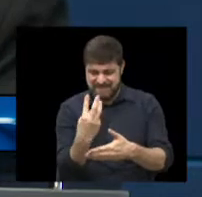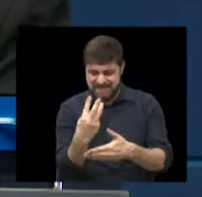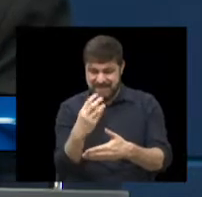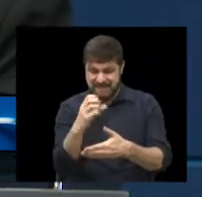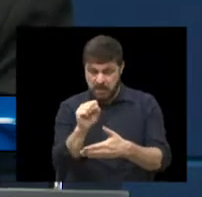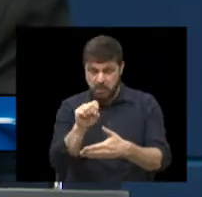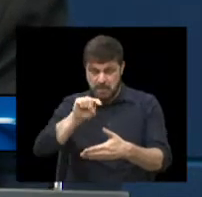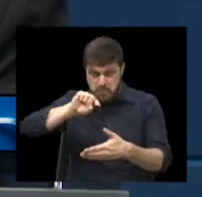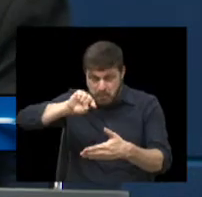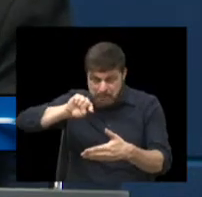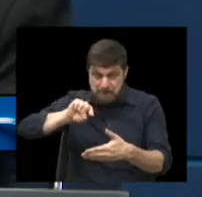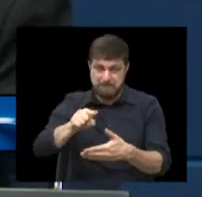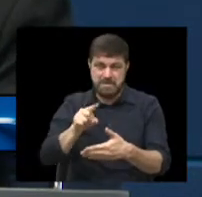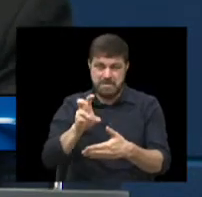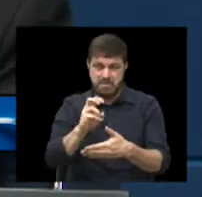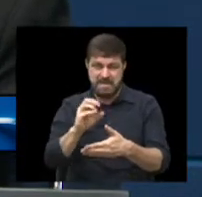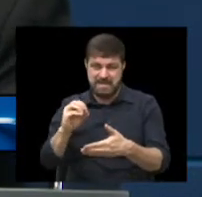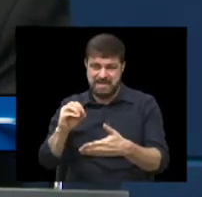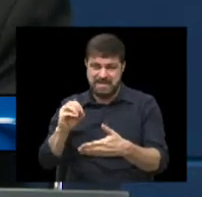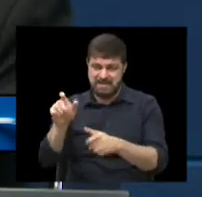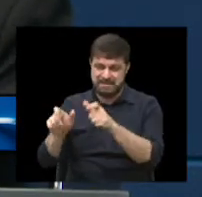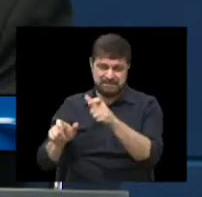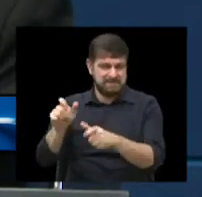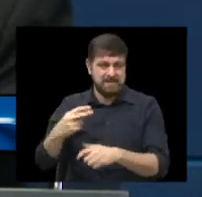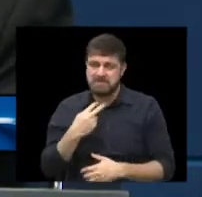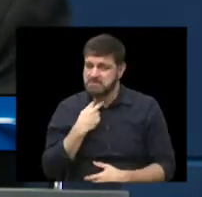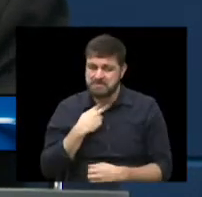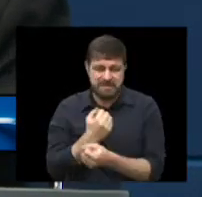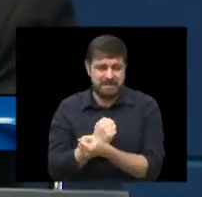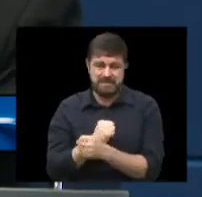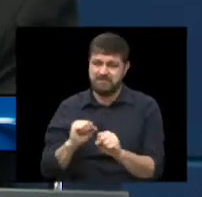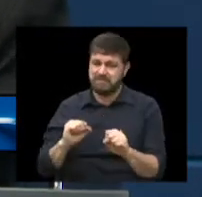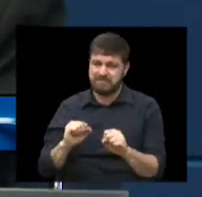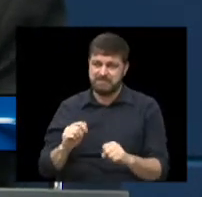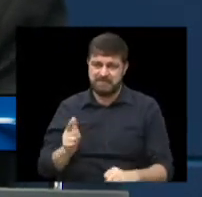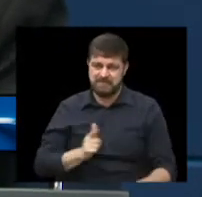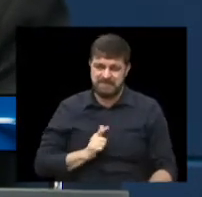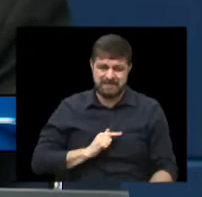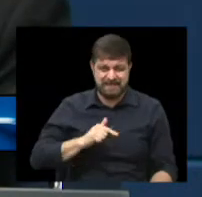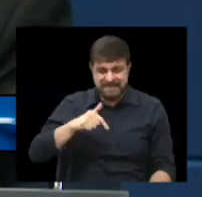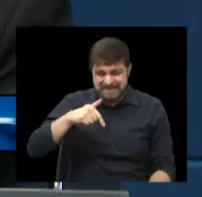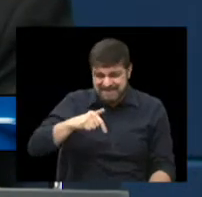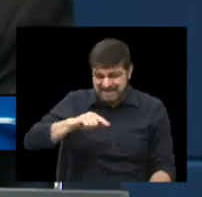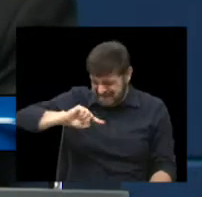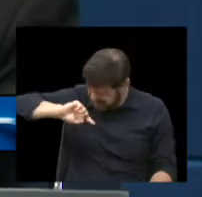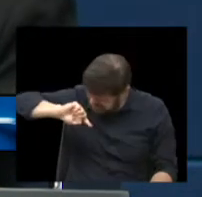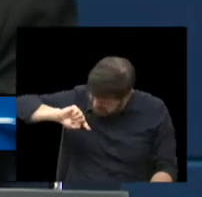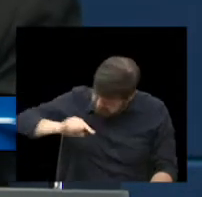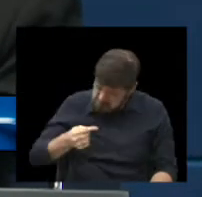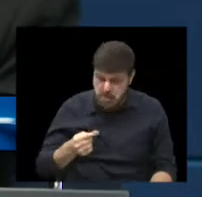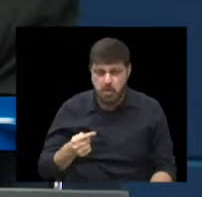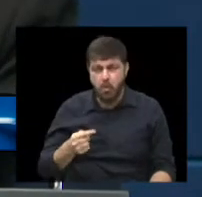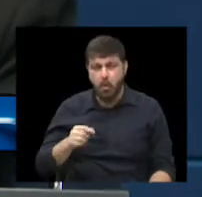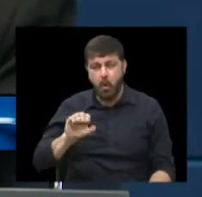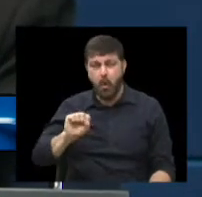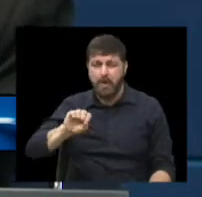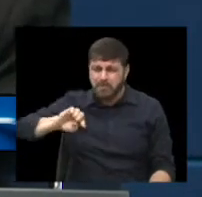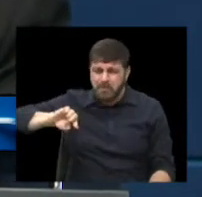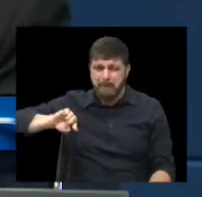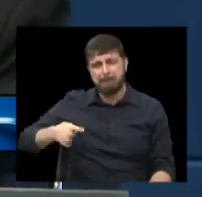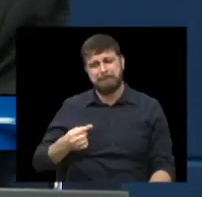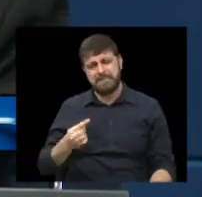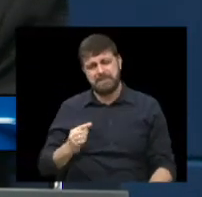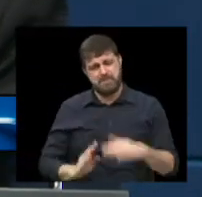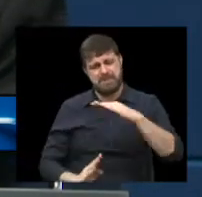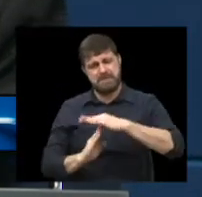138.500 pessoas por navio, o que na prática não se cabe. É 7, 8 mil no máximo de um navio grande.